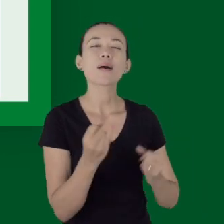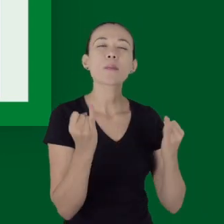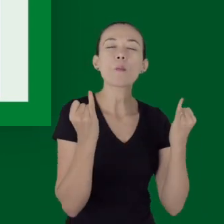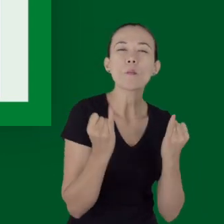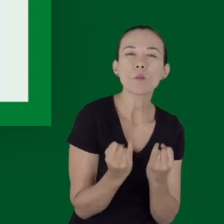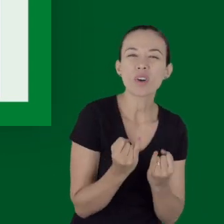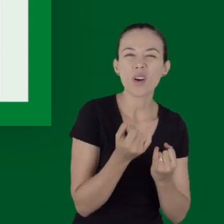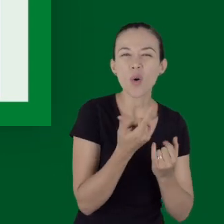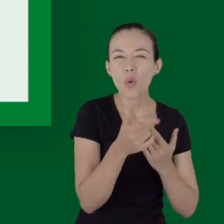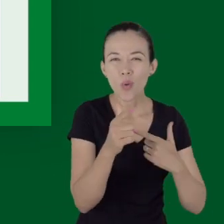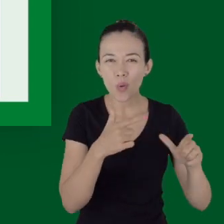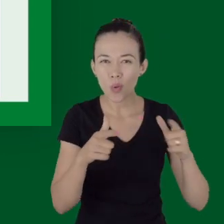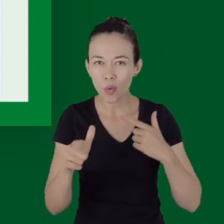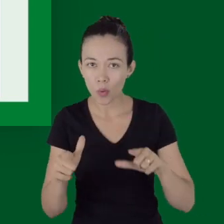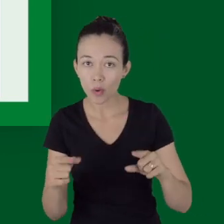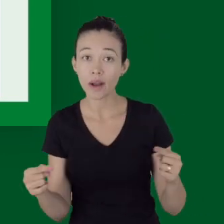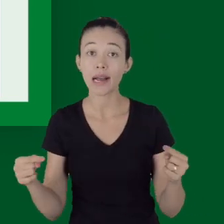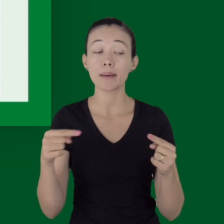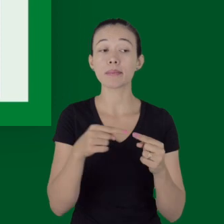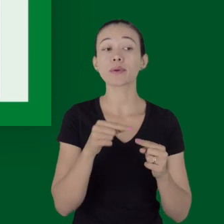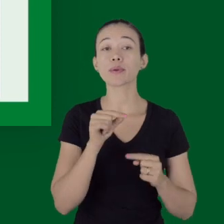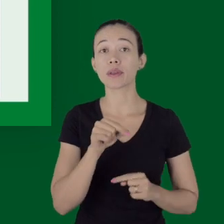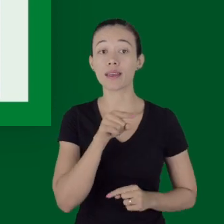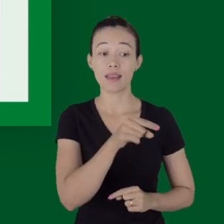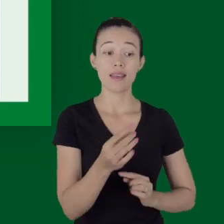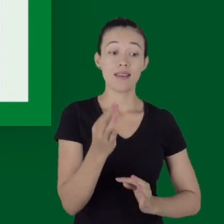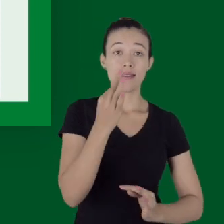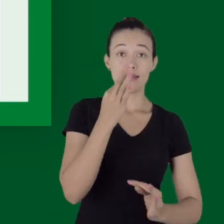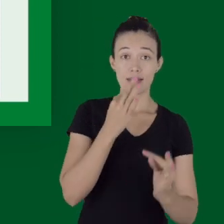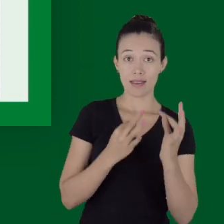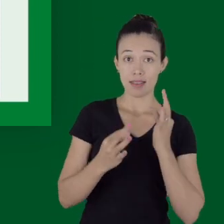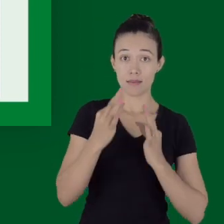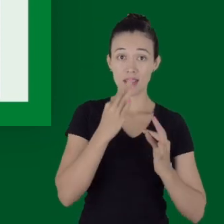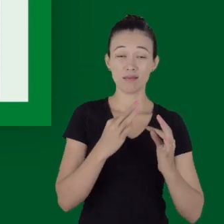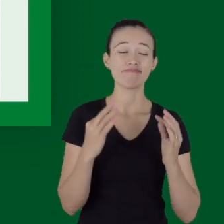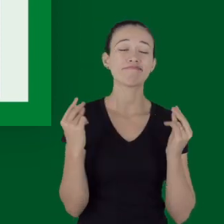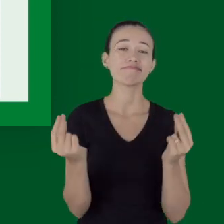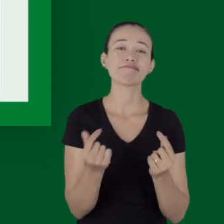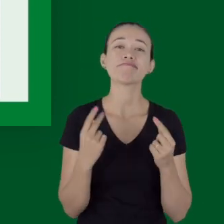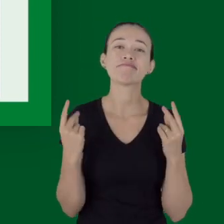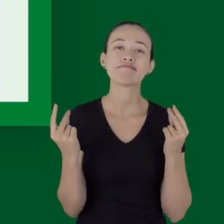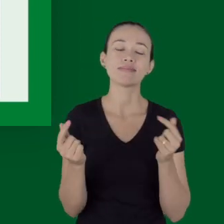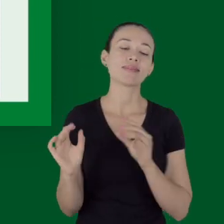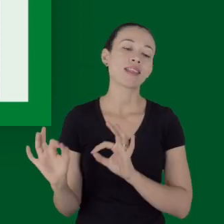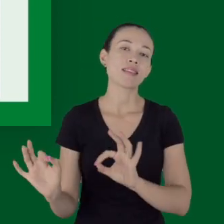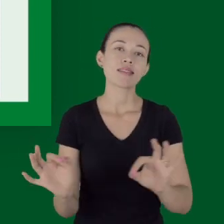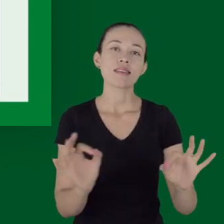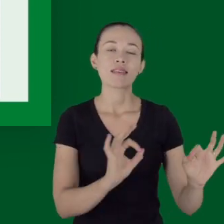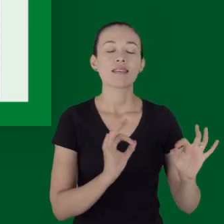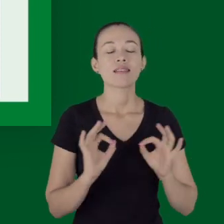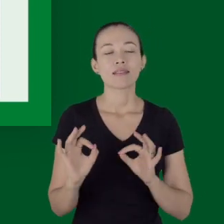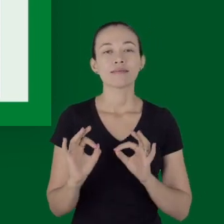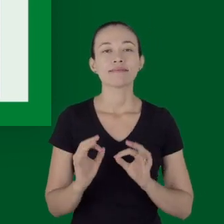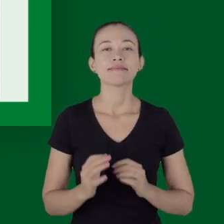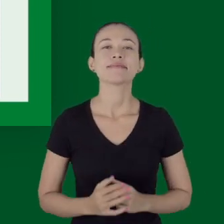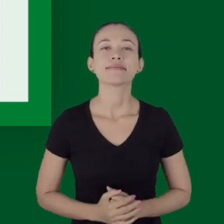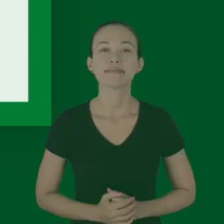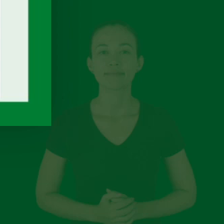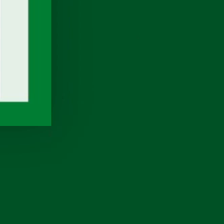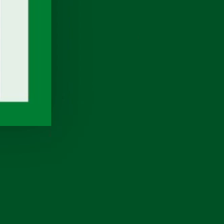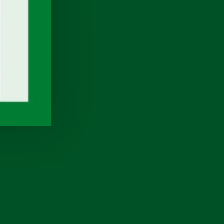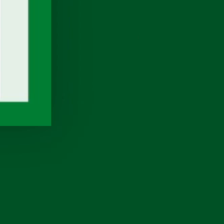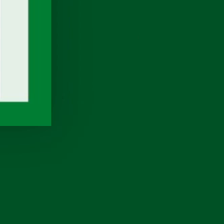de emagrecimento, esses outros sintomas são quando o paciente está sem tratamento há